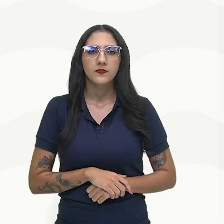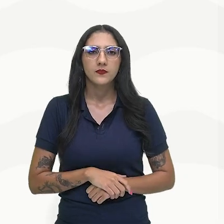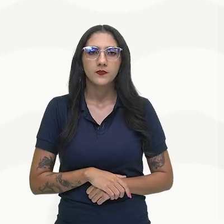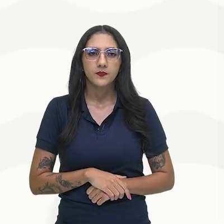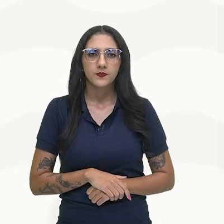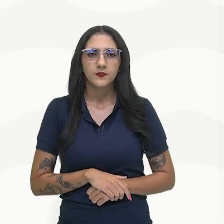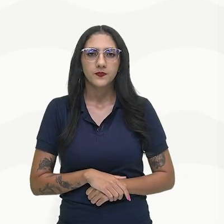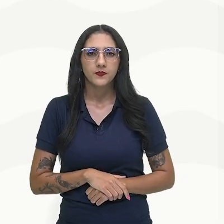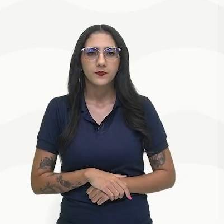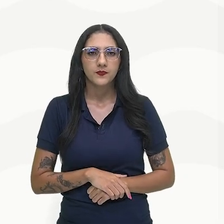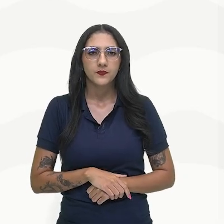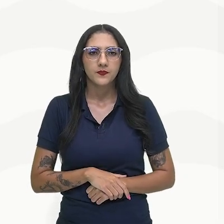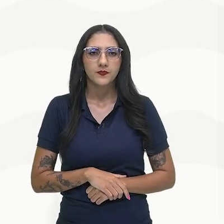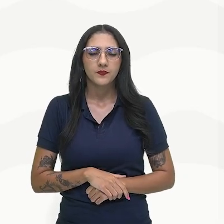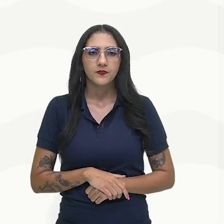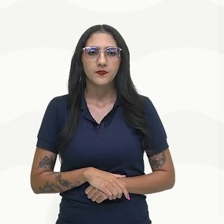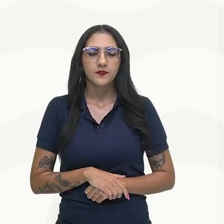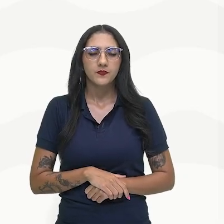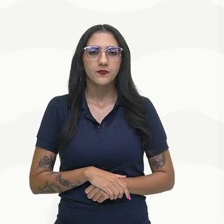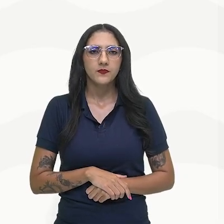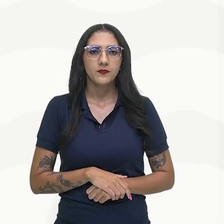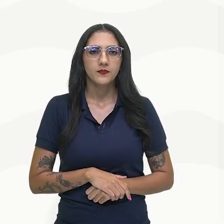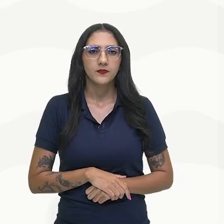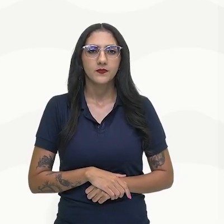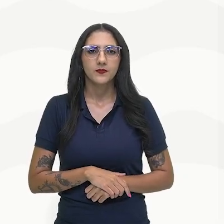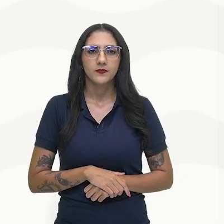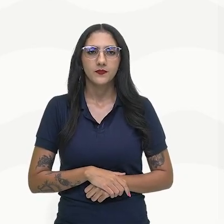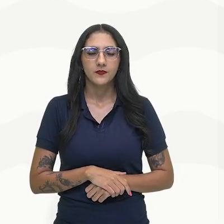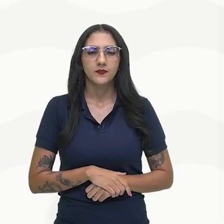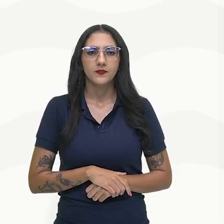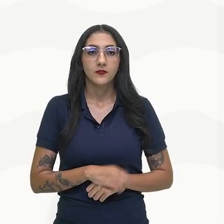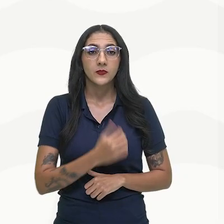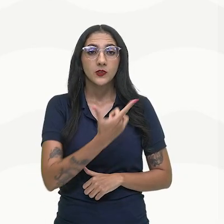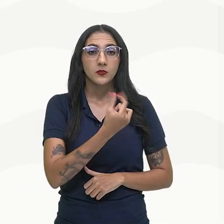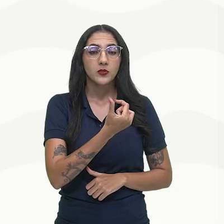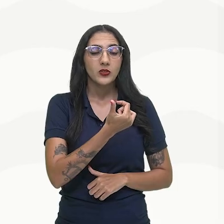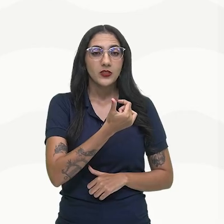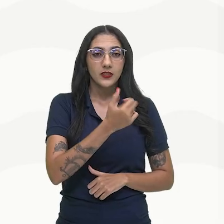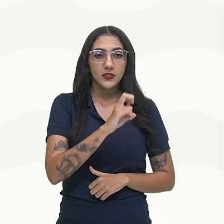Que 2015 é o x1,